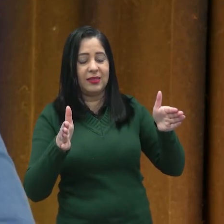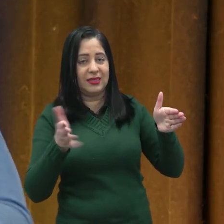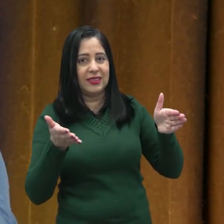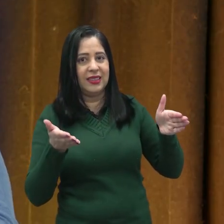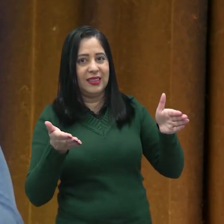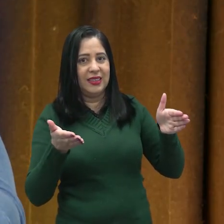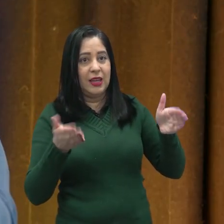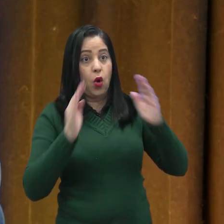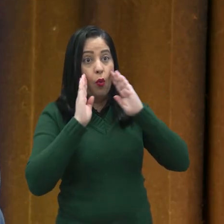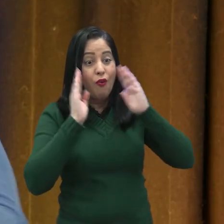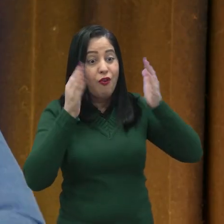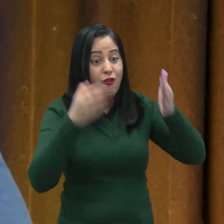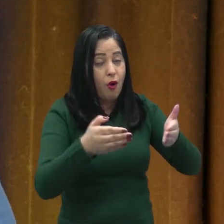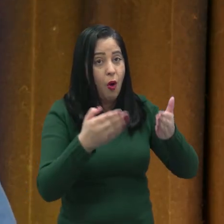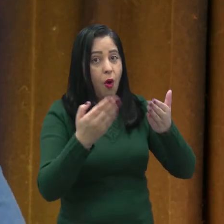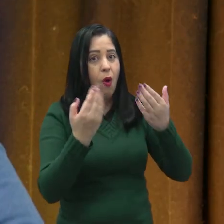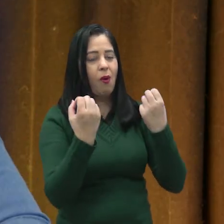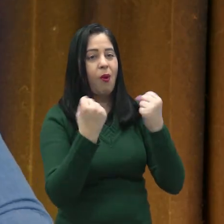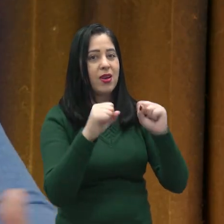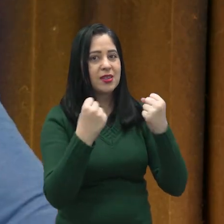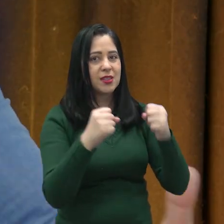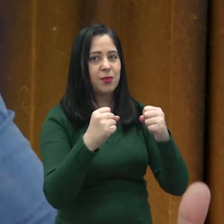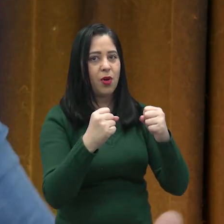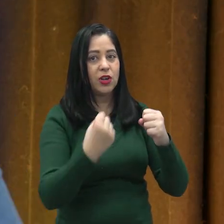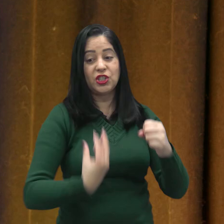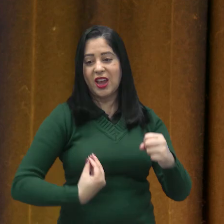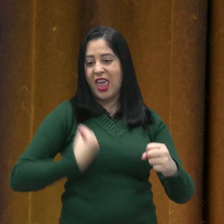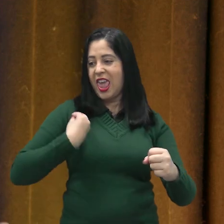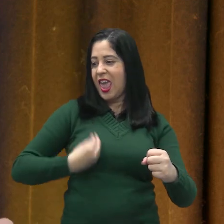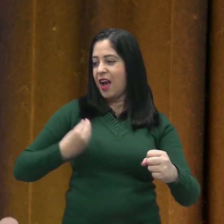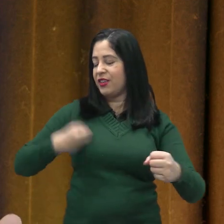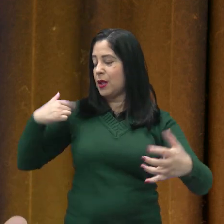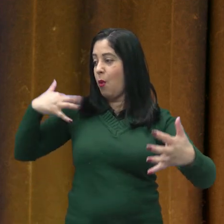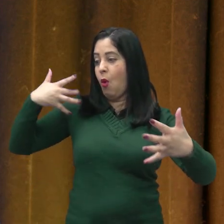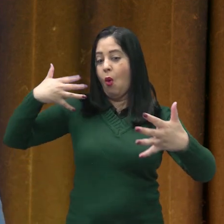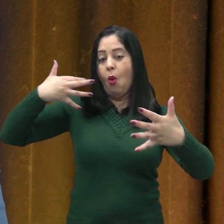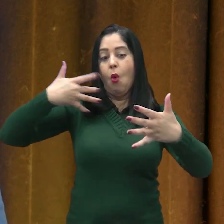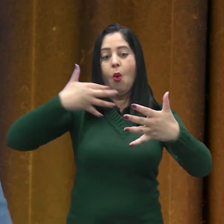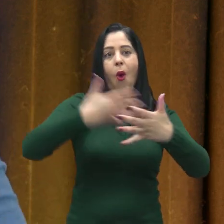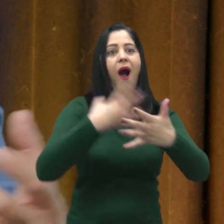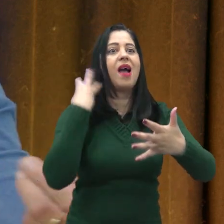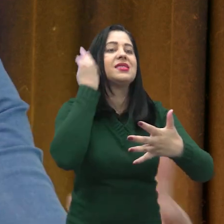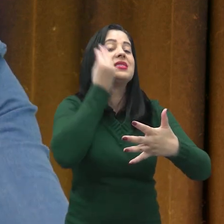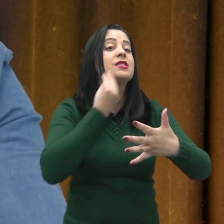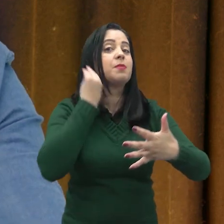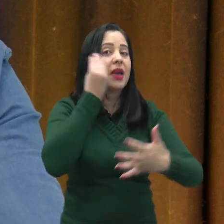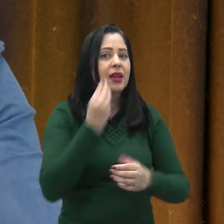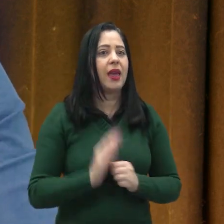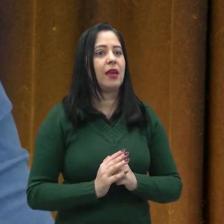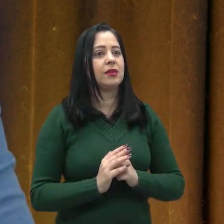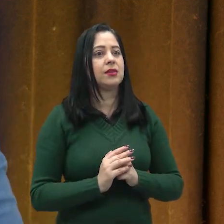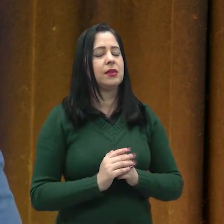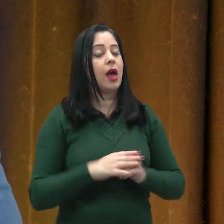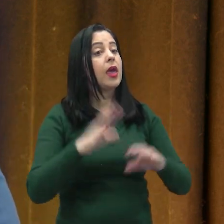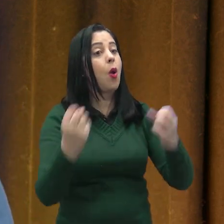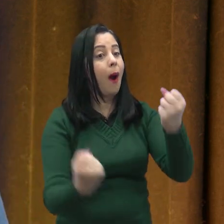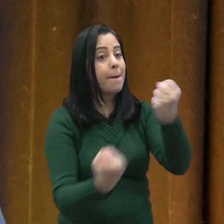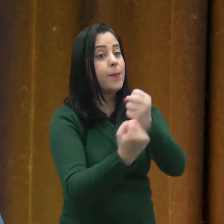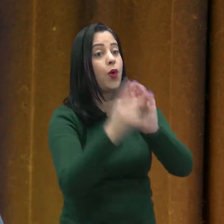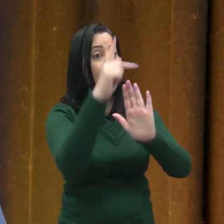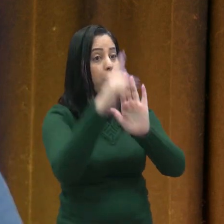Numa questão voltada a isso, e a vivência sua começa a entender cada vez mais. Então, apoiando projetos